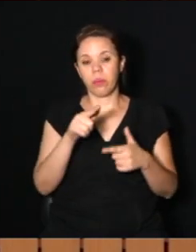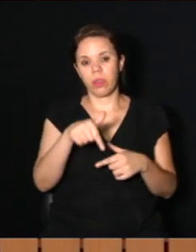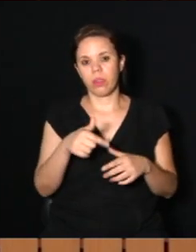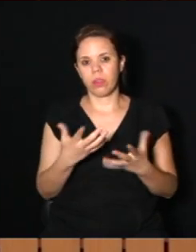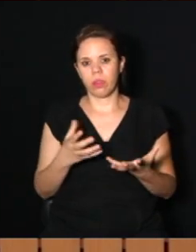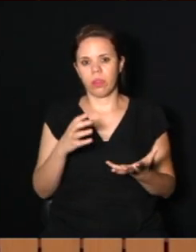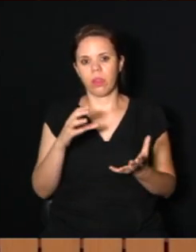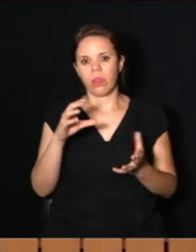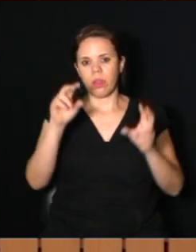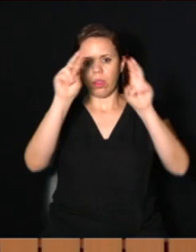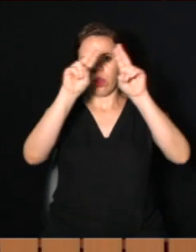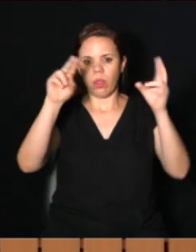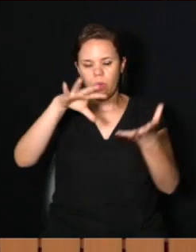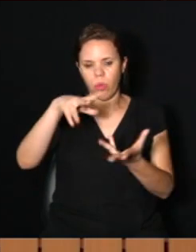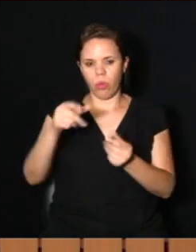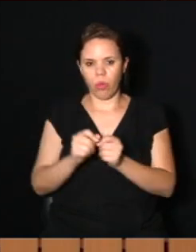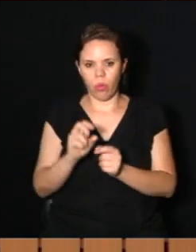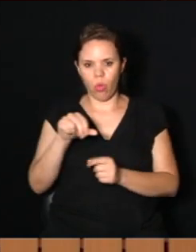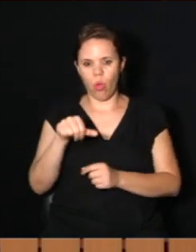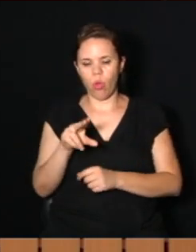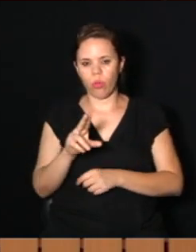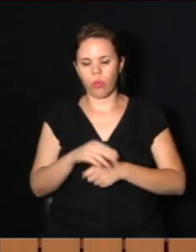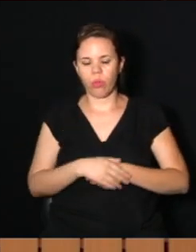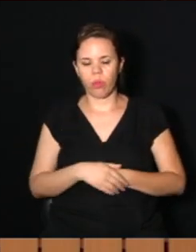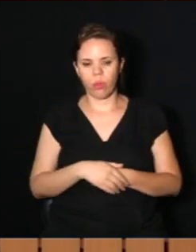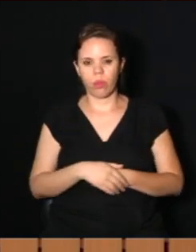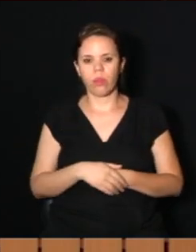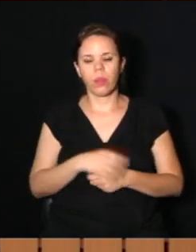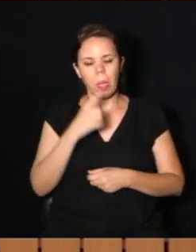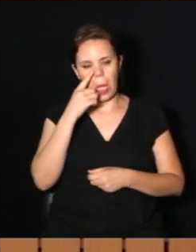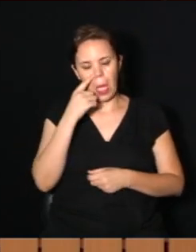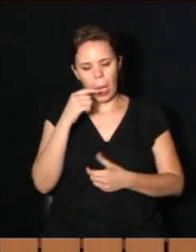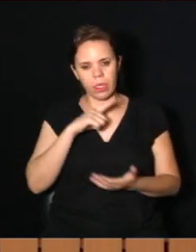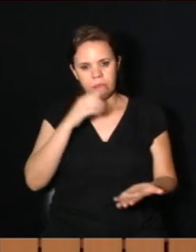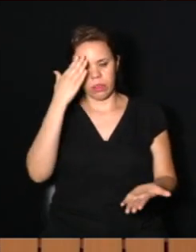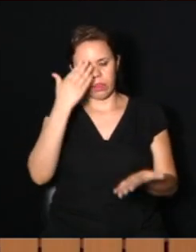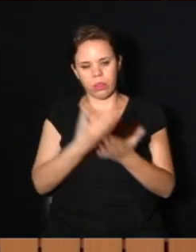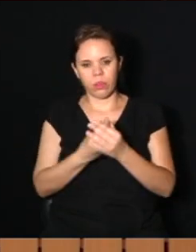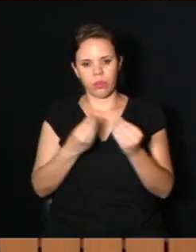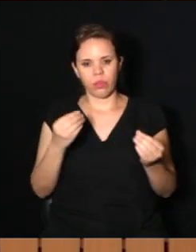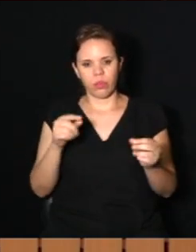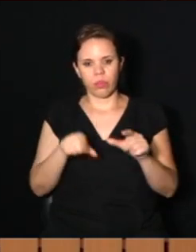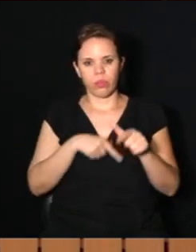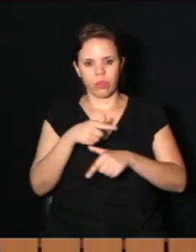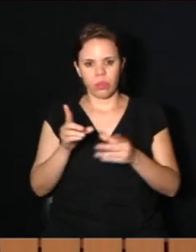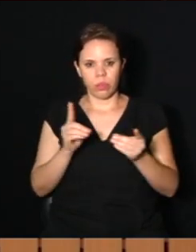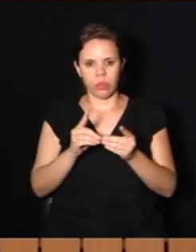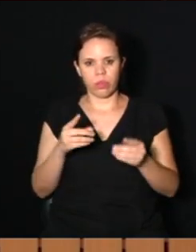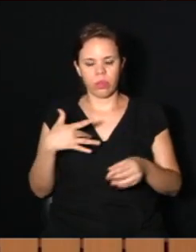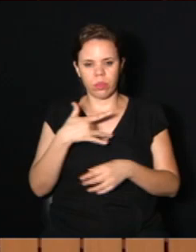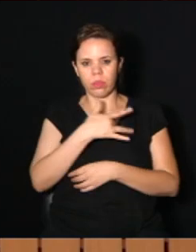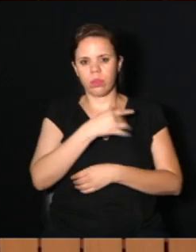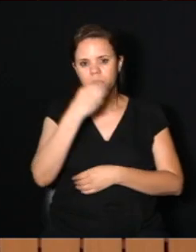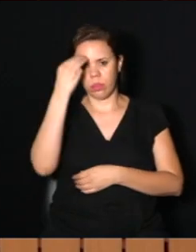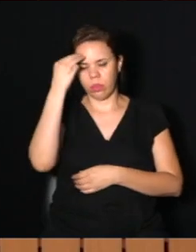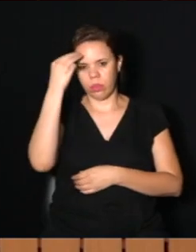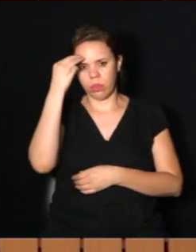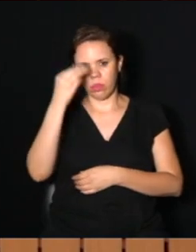Mundial de Saúde tem apostado muito na integração para essa população que é de saúde mental,